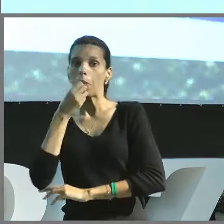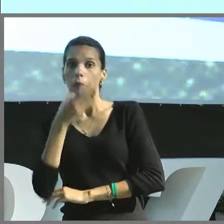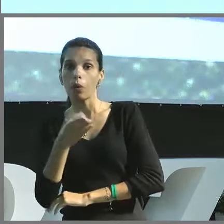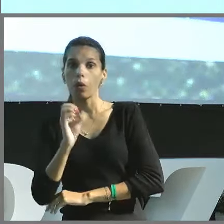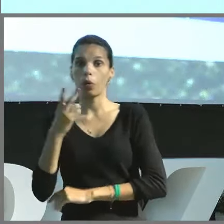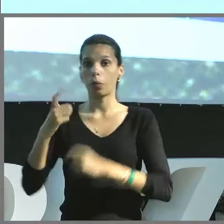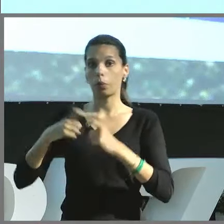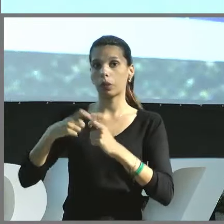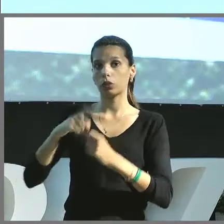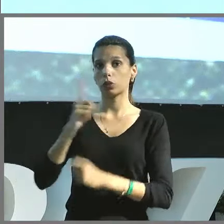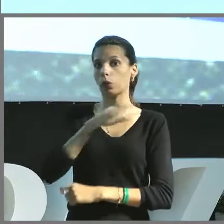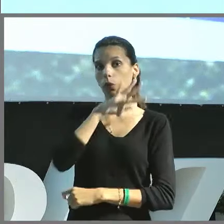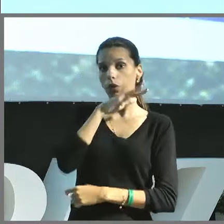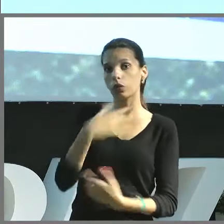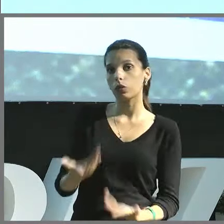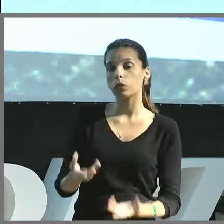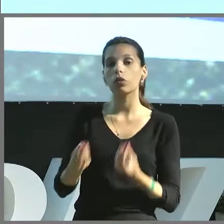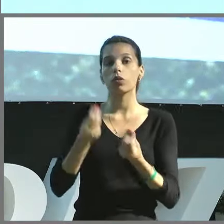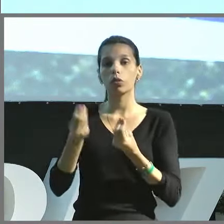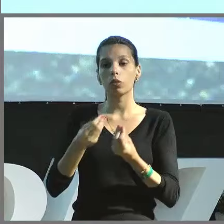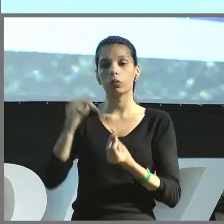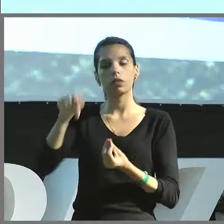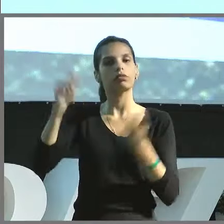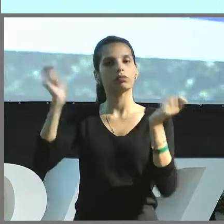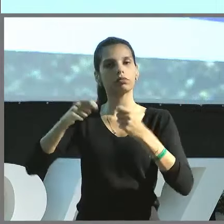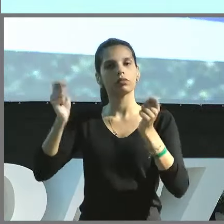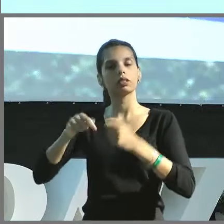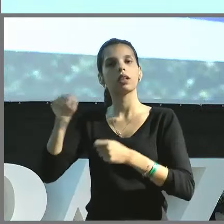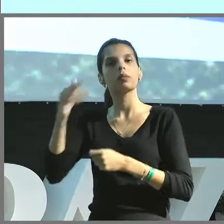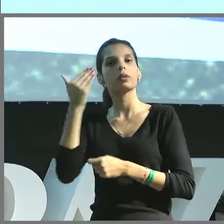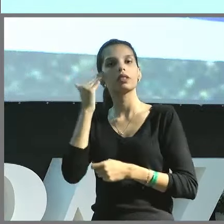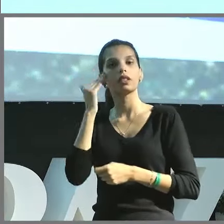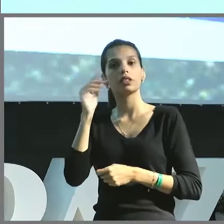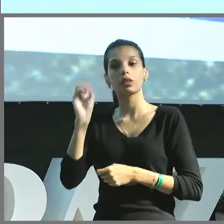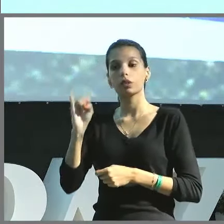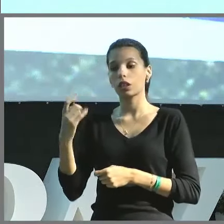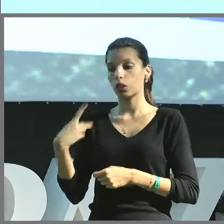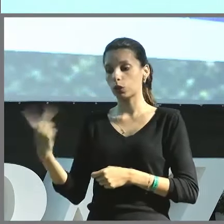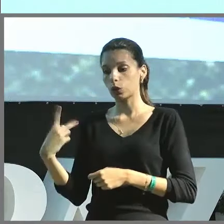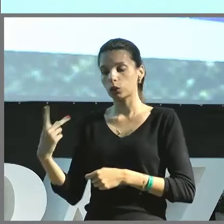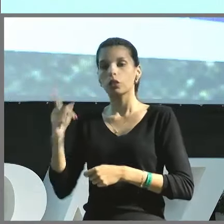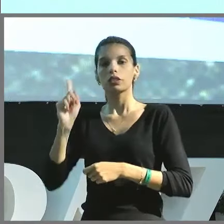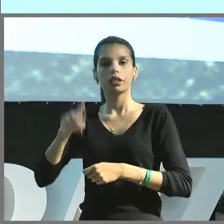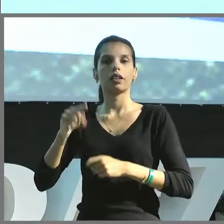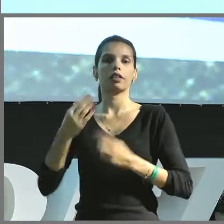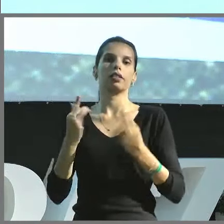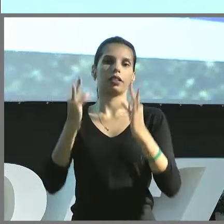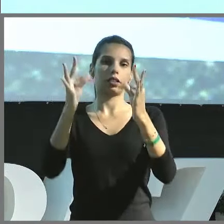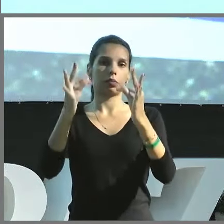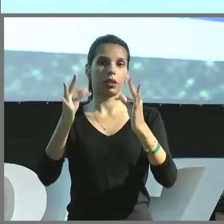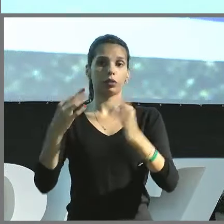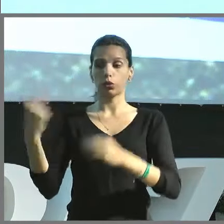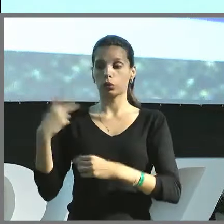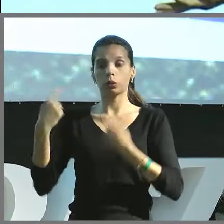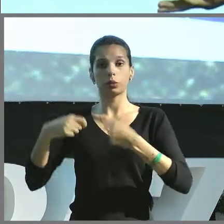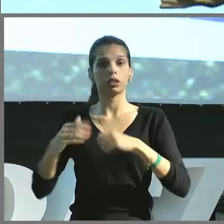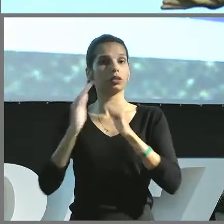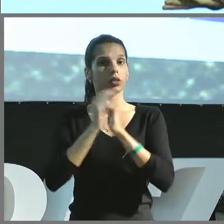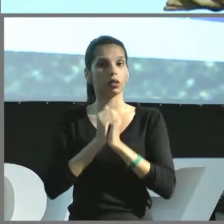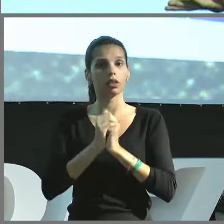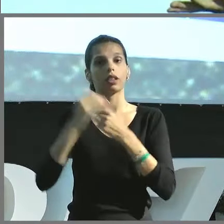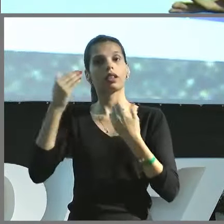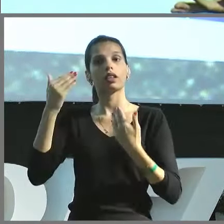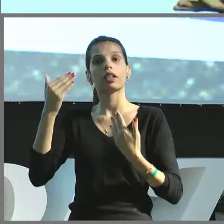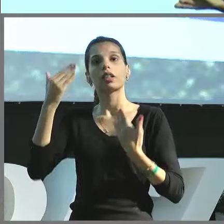errado, você não conseguiu ainda compreender que você vai ser atendido, que você tem que orar por ele, que ele precisa estar assessorado se ele não tem